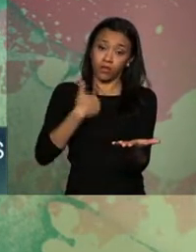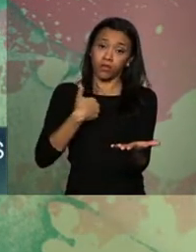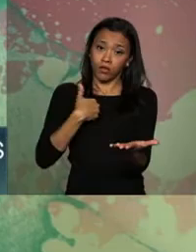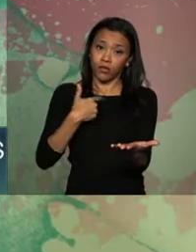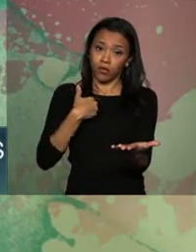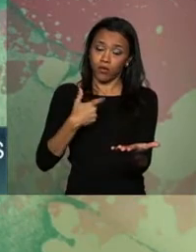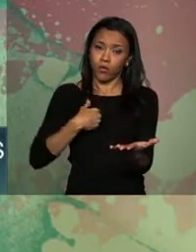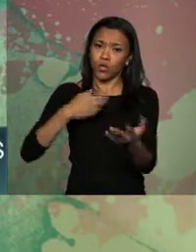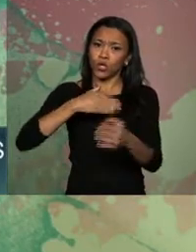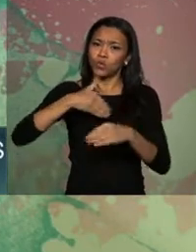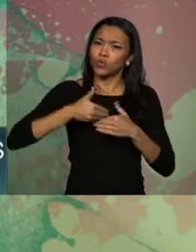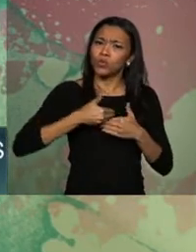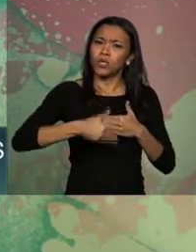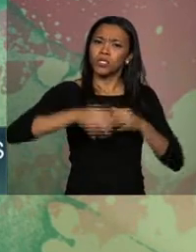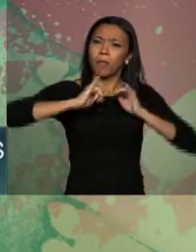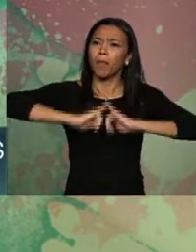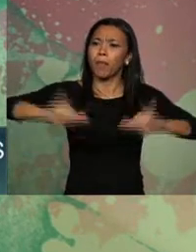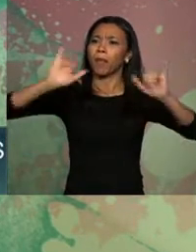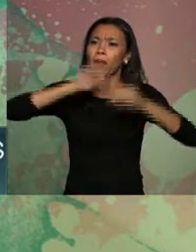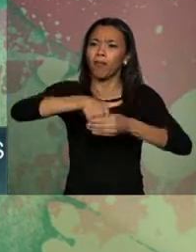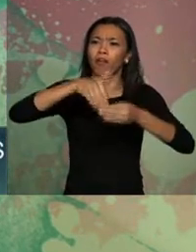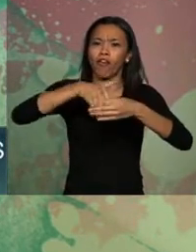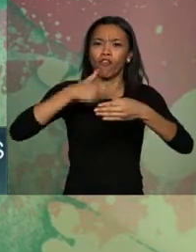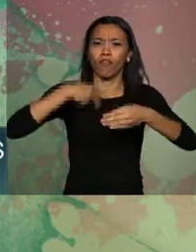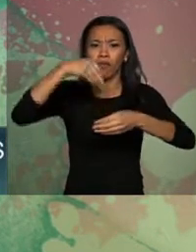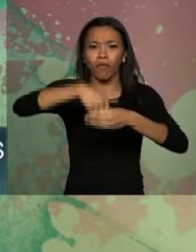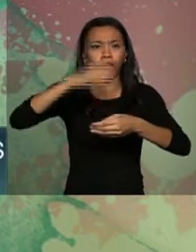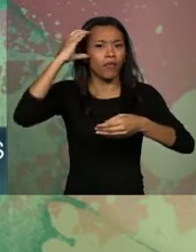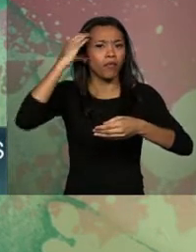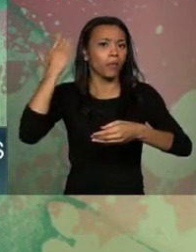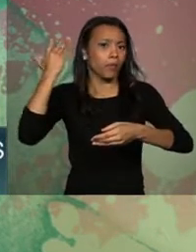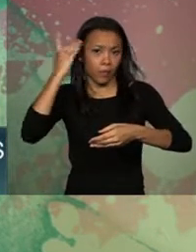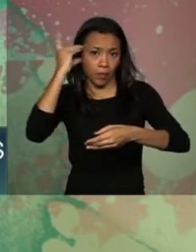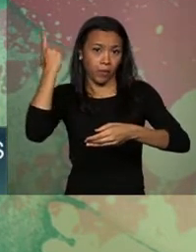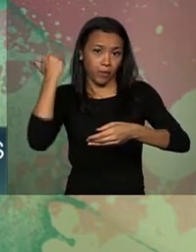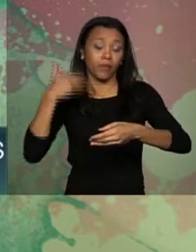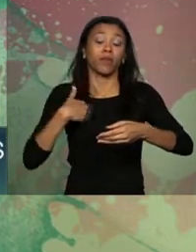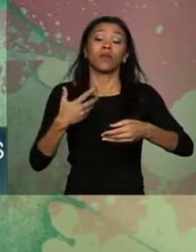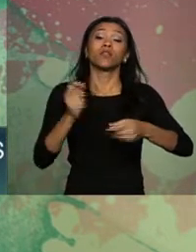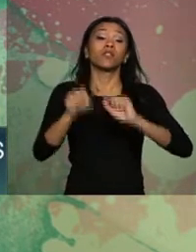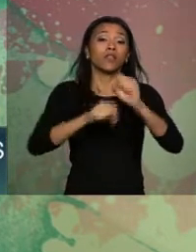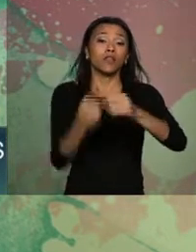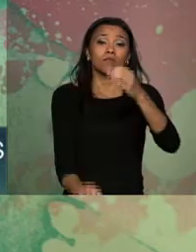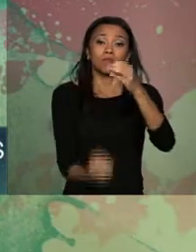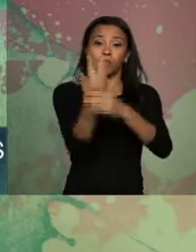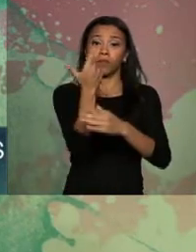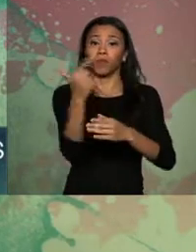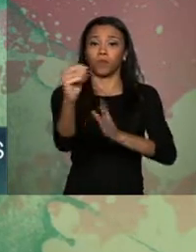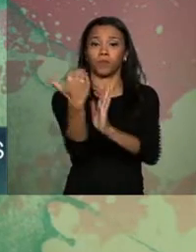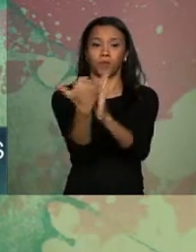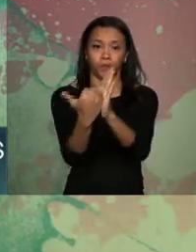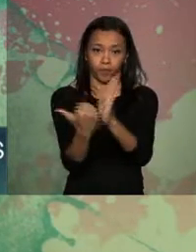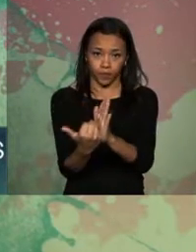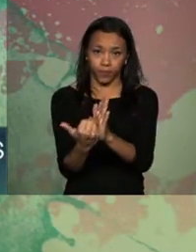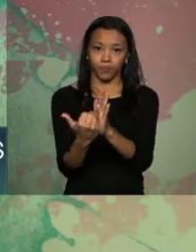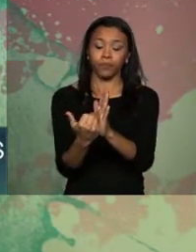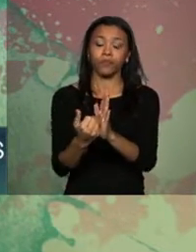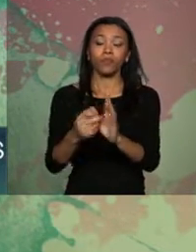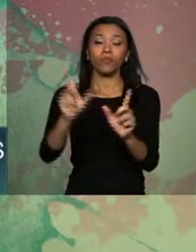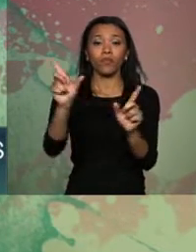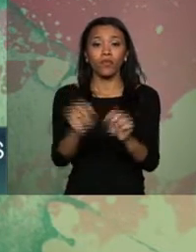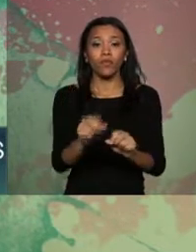campanha, que foi o de implementar o Pronatec Jovem Aprendiz. Com o Pronatec